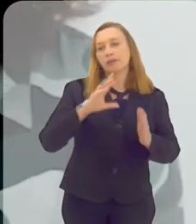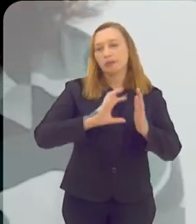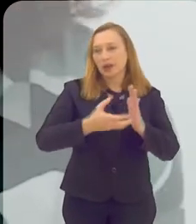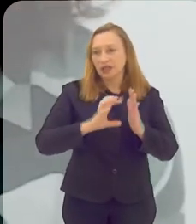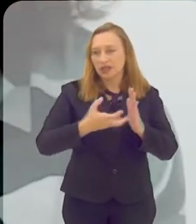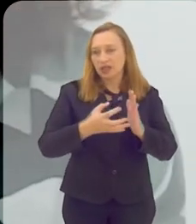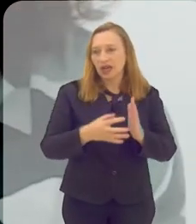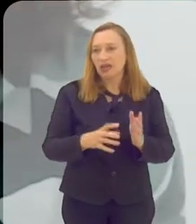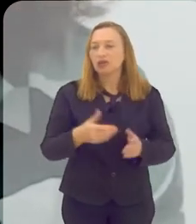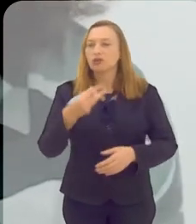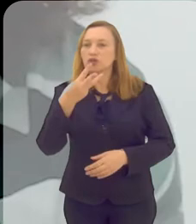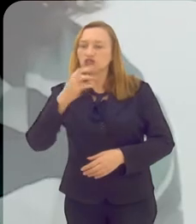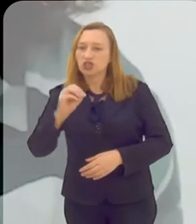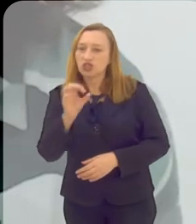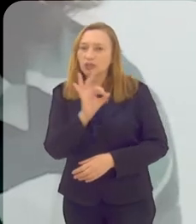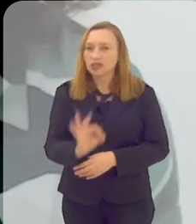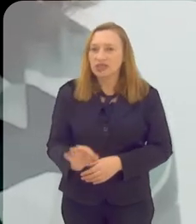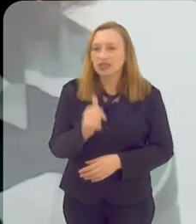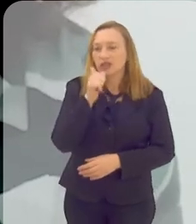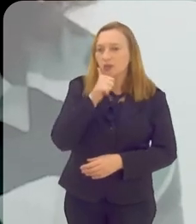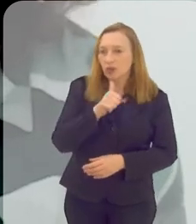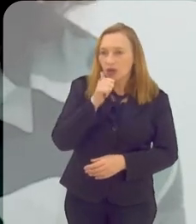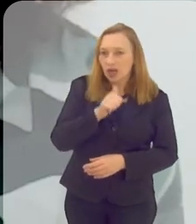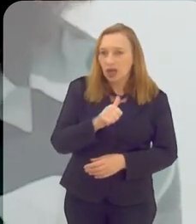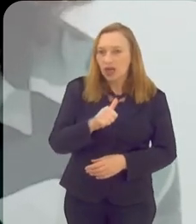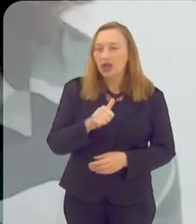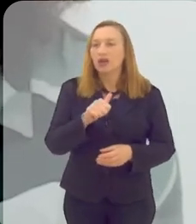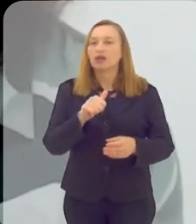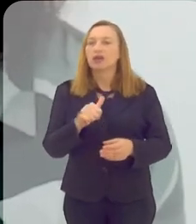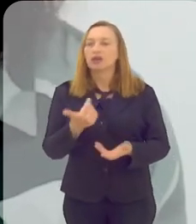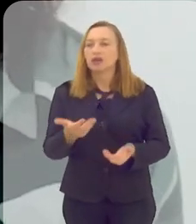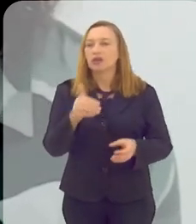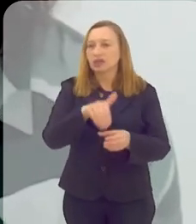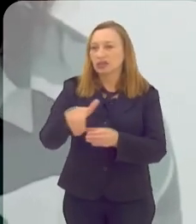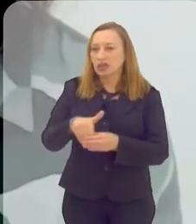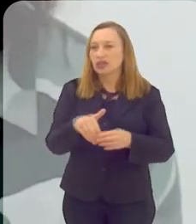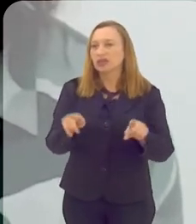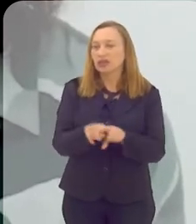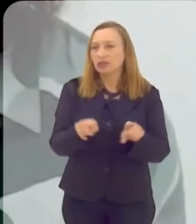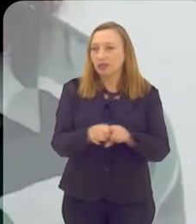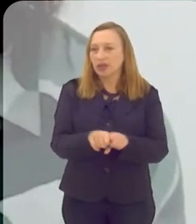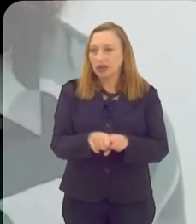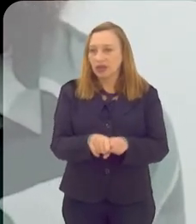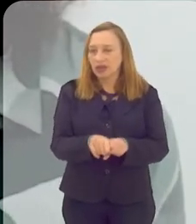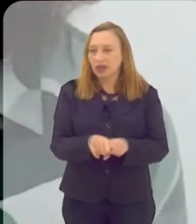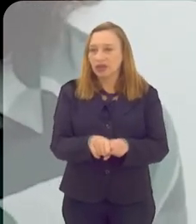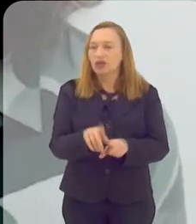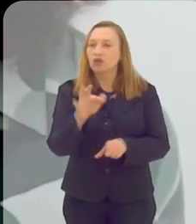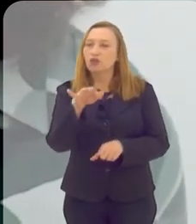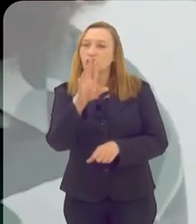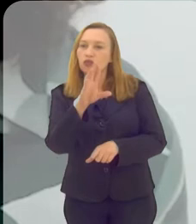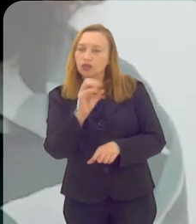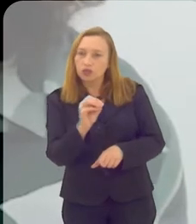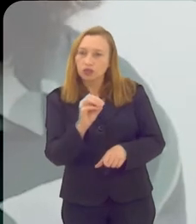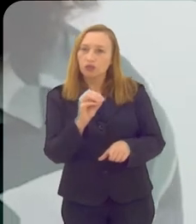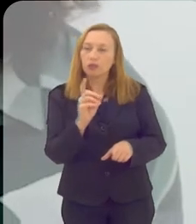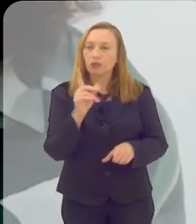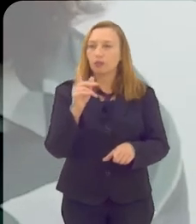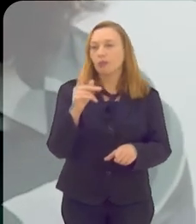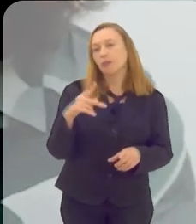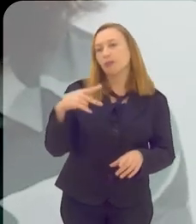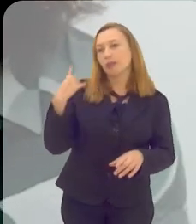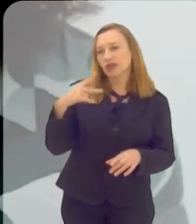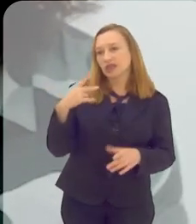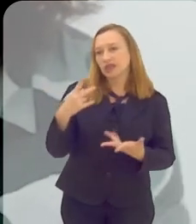que para além dos 30% de mulheres como candidatas, elas também são as receptoras do fundo partidário